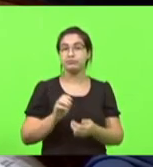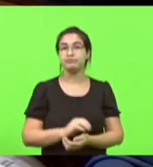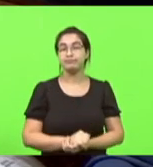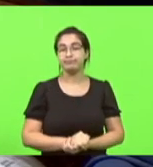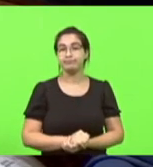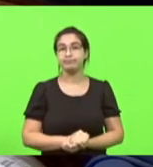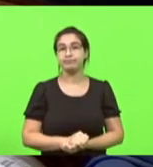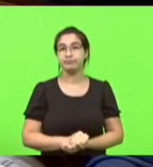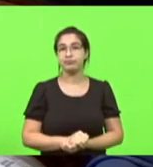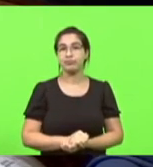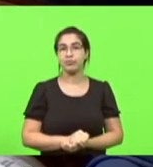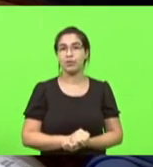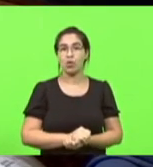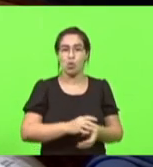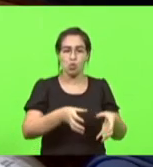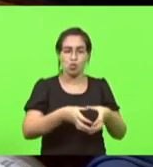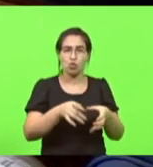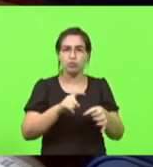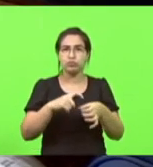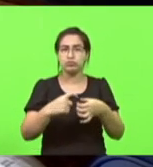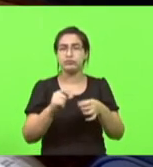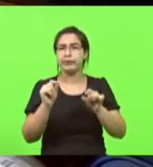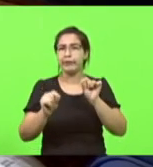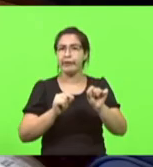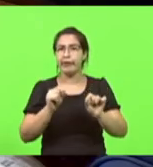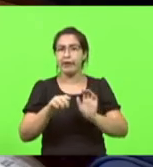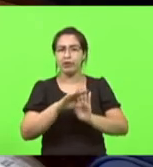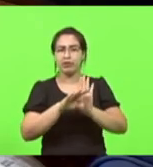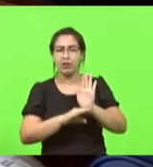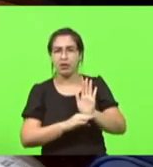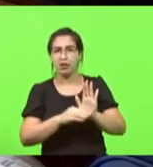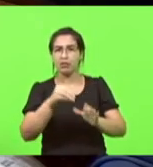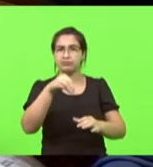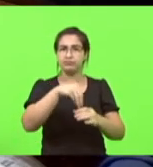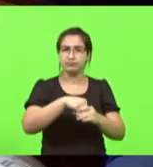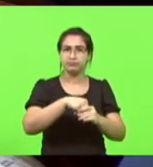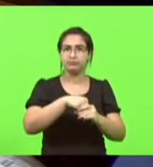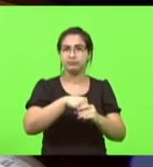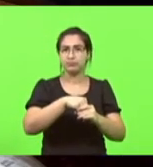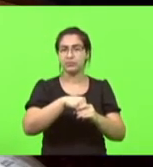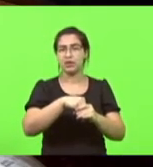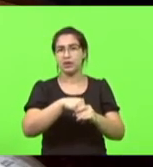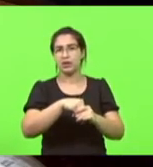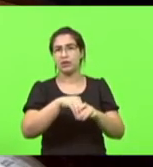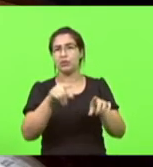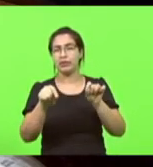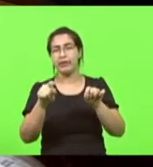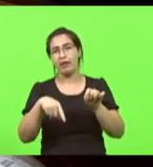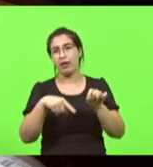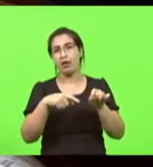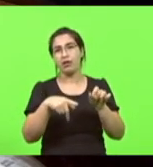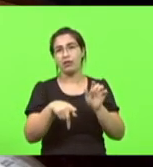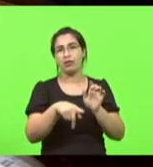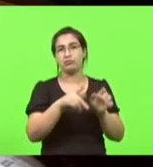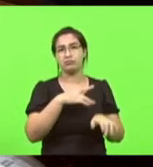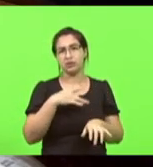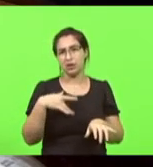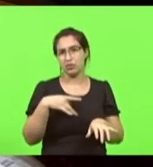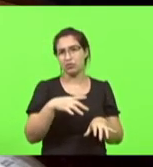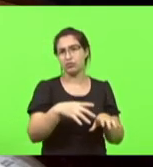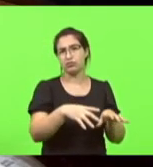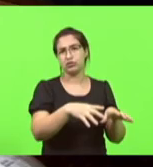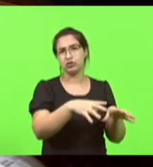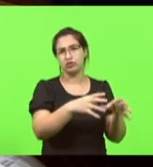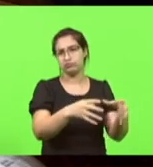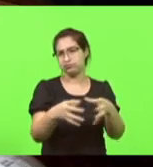a composição e o regramento dos conselhos, que é o caso do Fundeb, da Saúde.